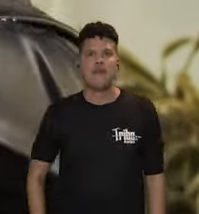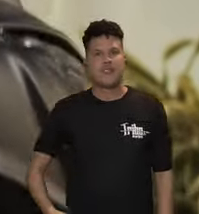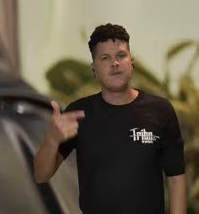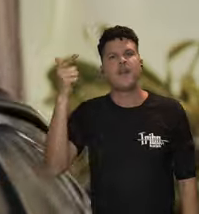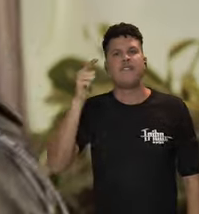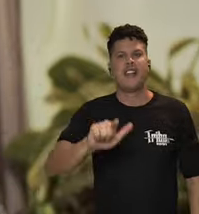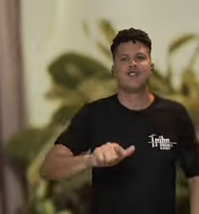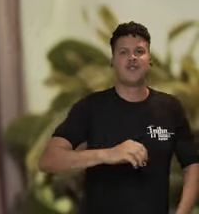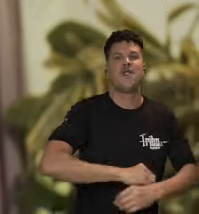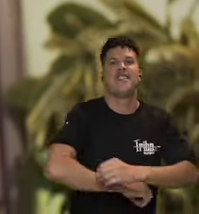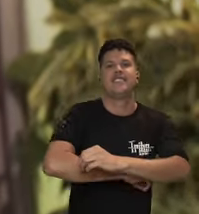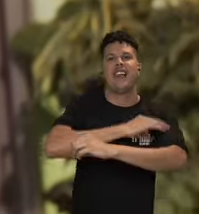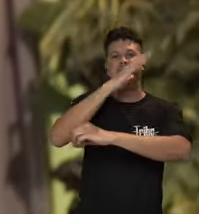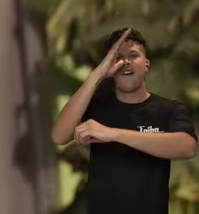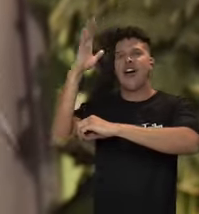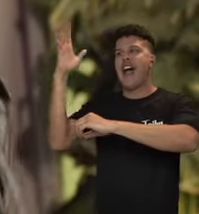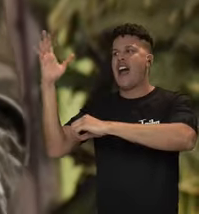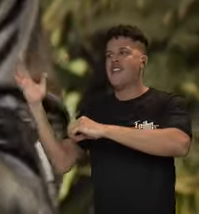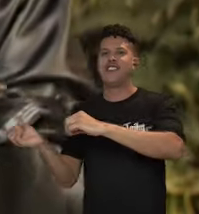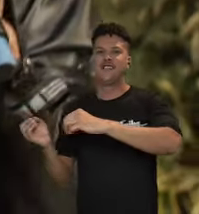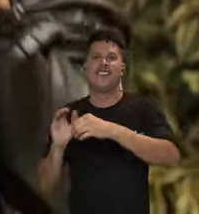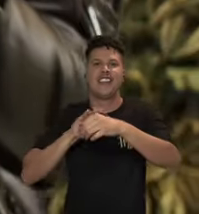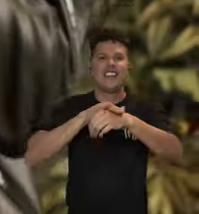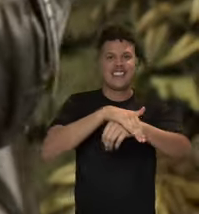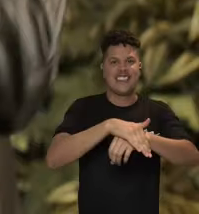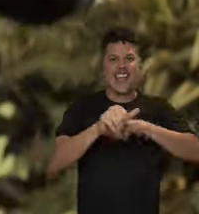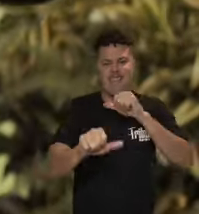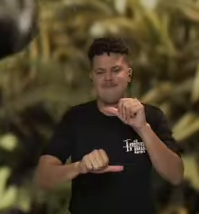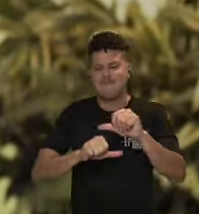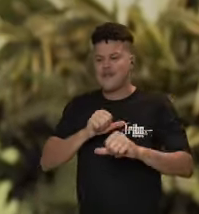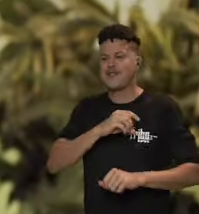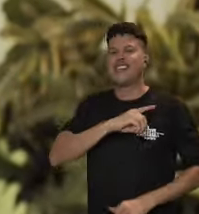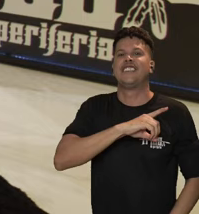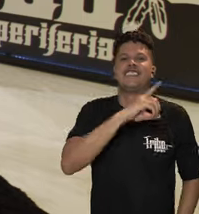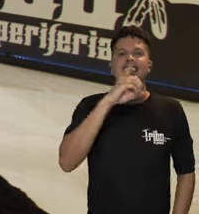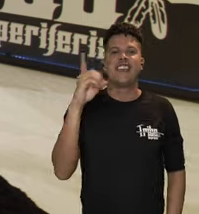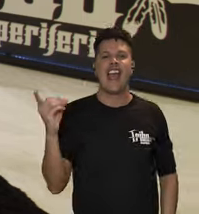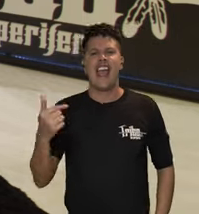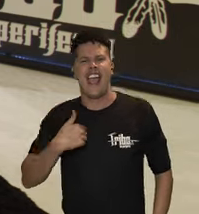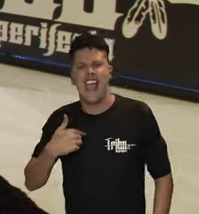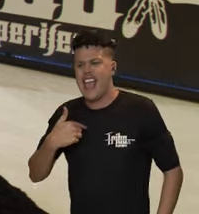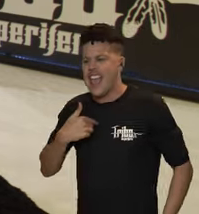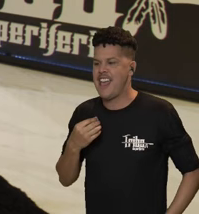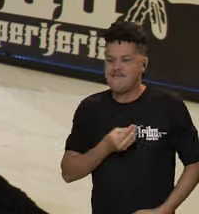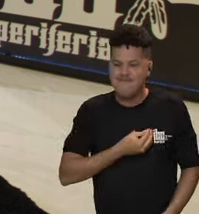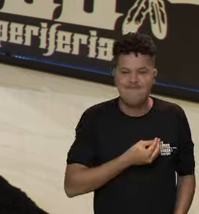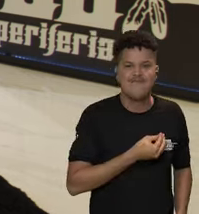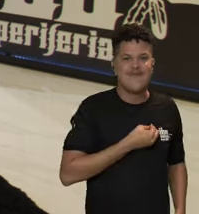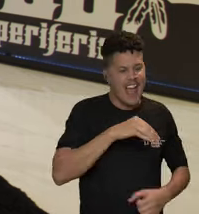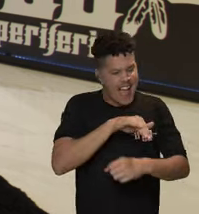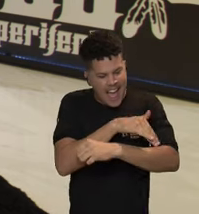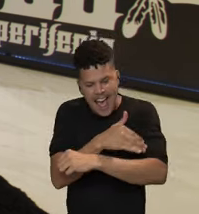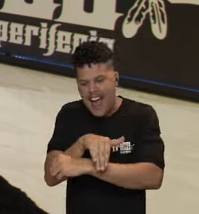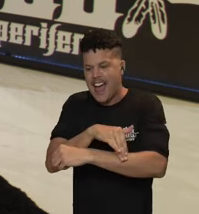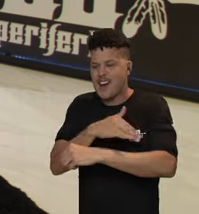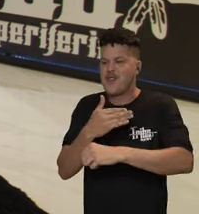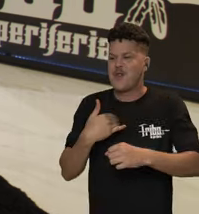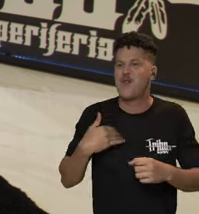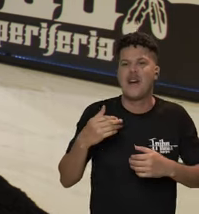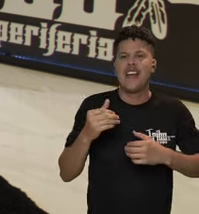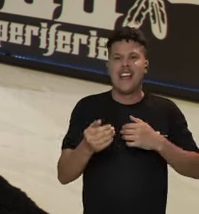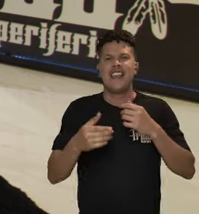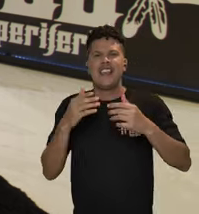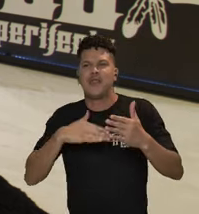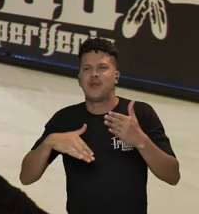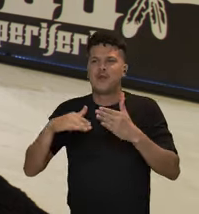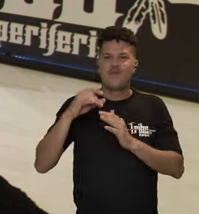queimar. Mais uma vez o sol nasceu, a noite virou dia. Eu vi meu desprazer, a rua e sua ousadia. Via pra